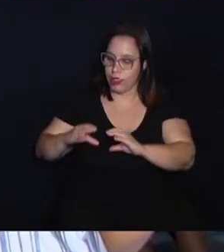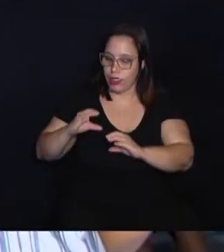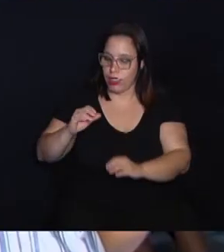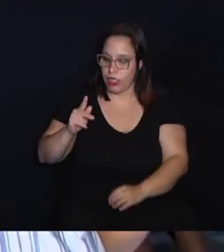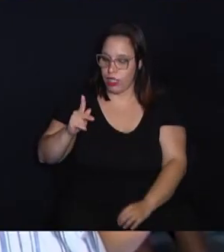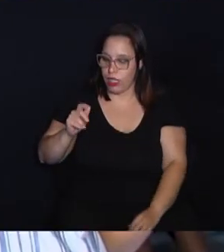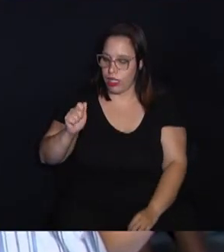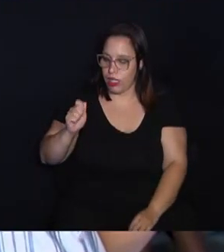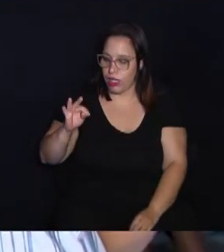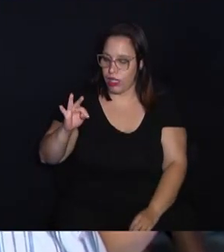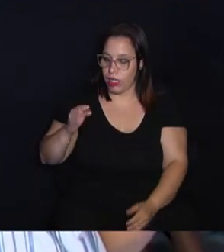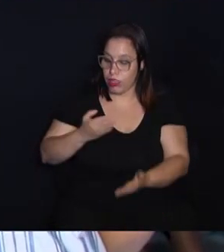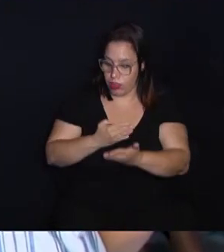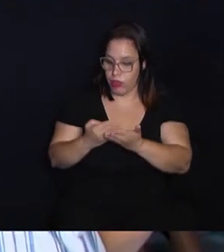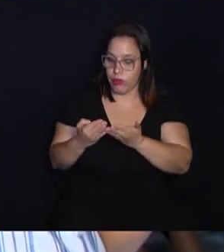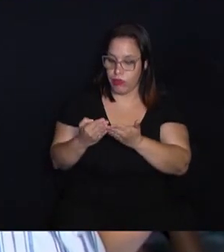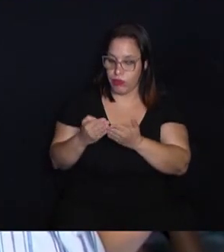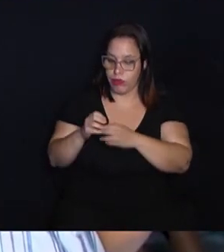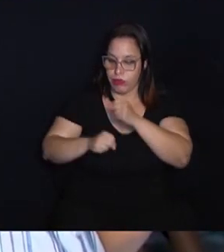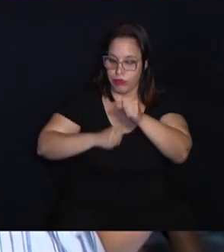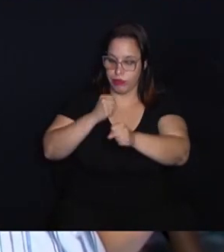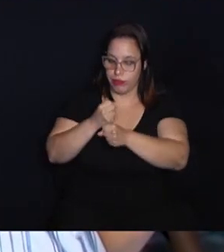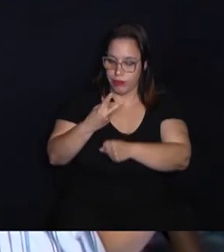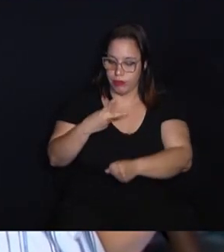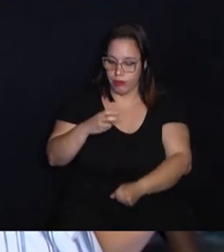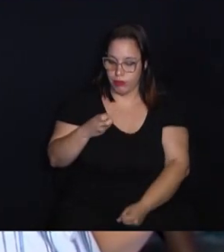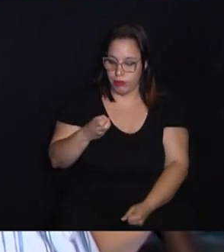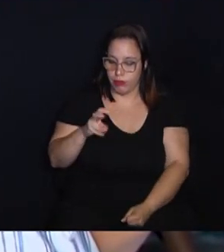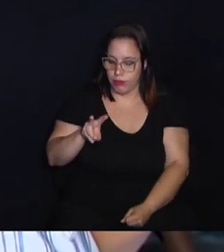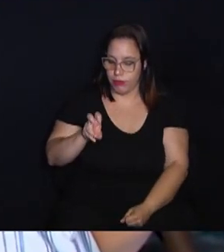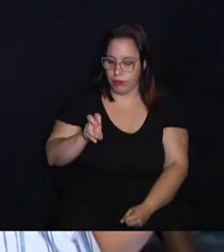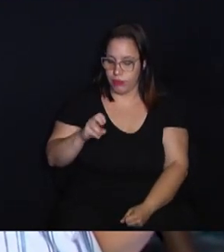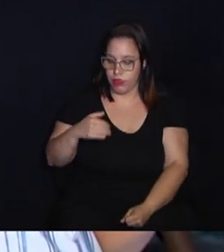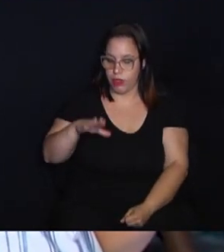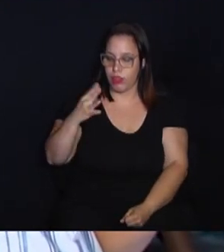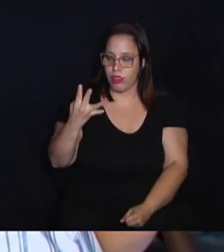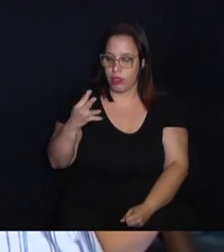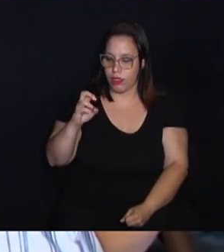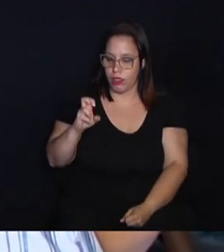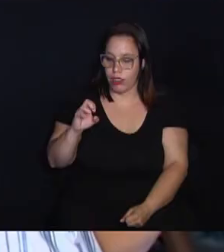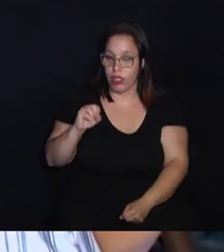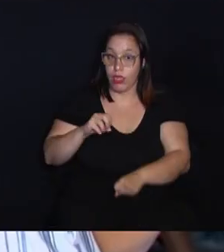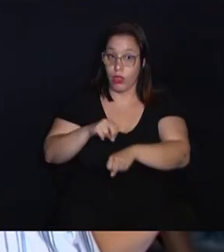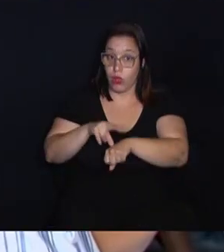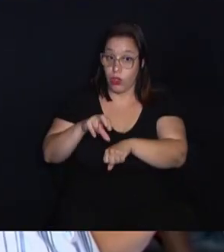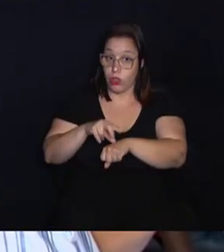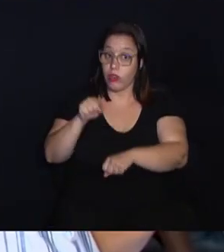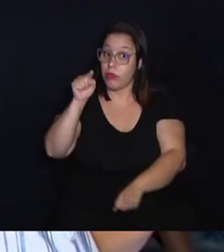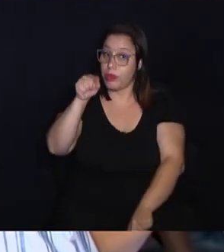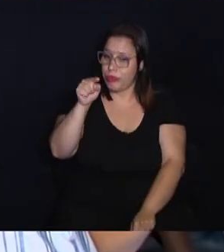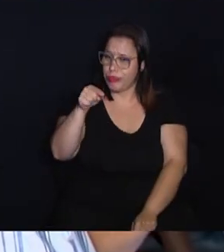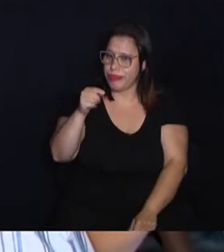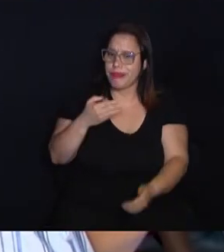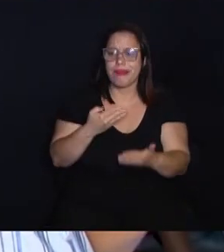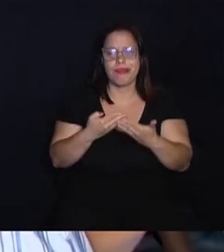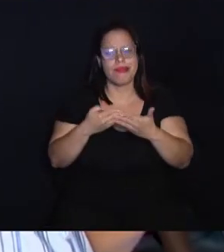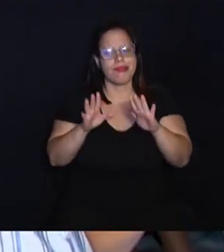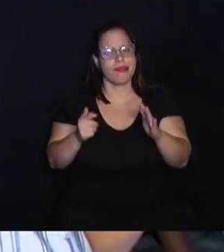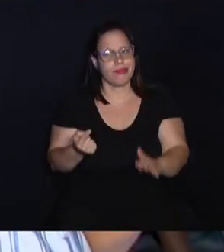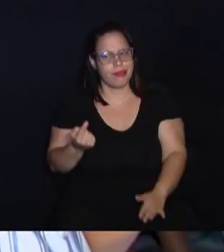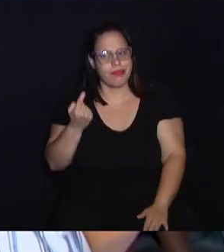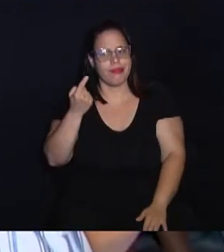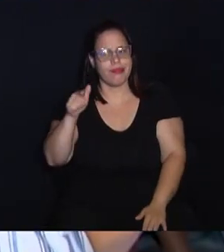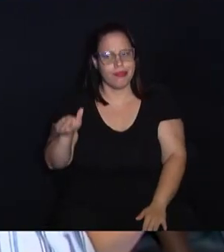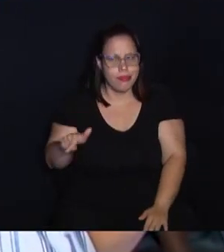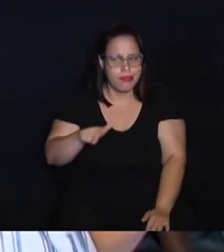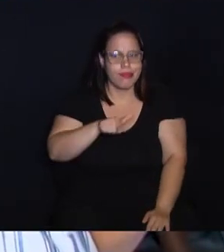CEPAT, que inicia então o ano de 2025 com mais de 400 vagas para você. Inicia a primeira